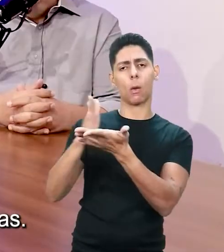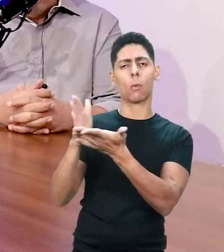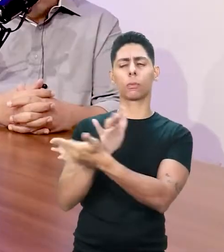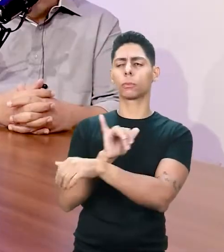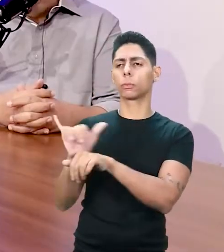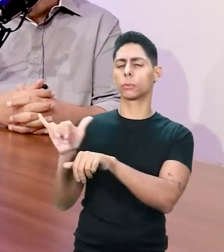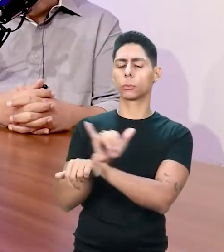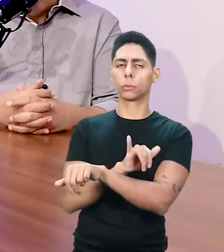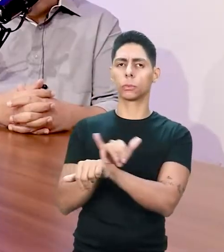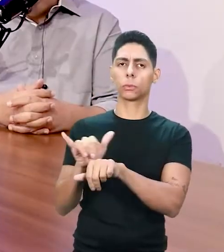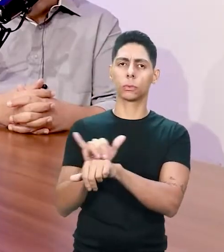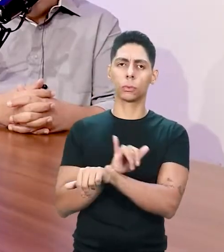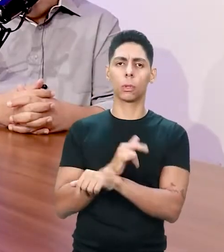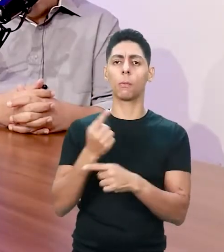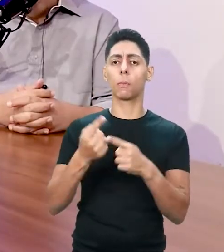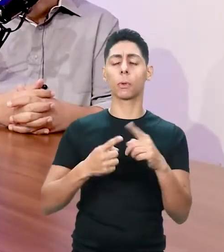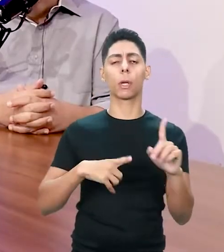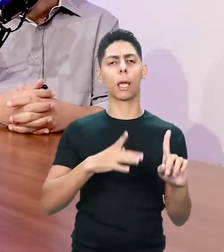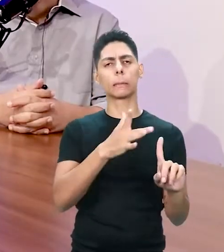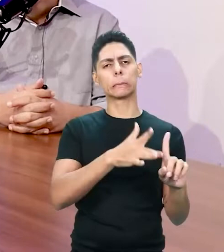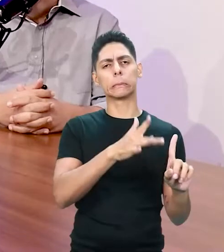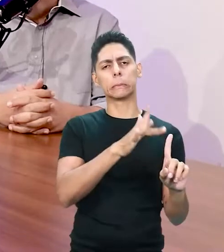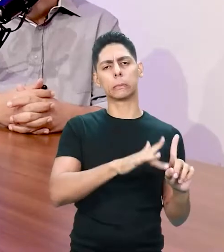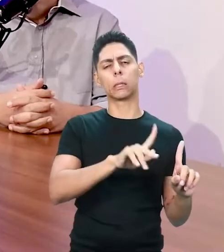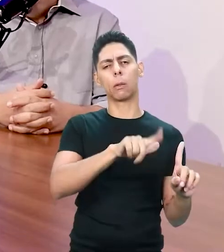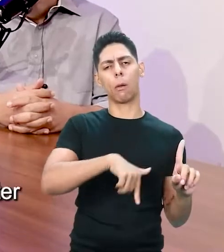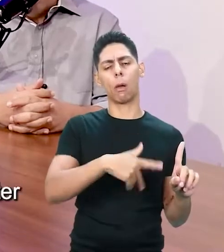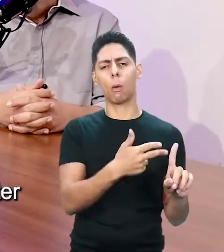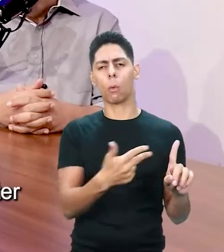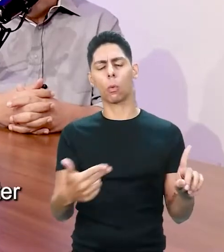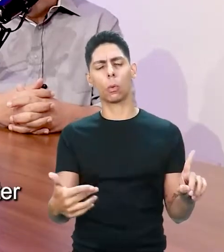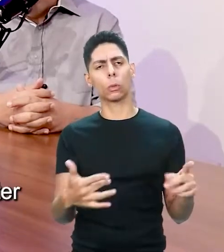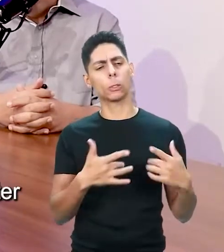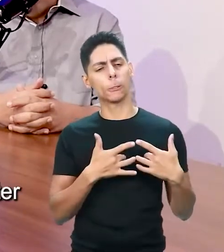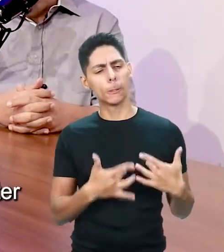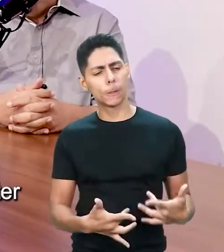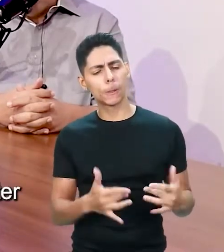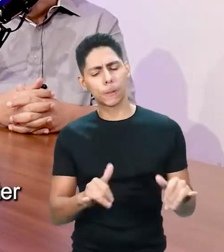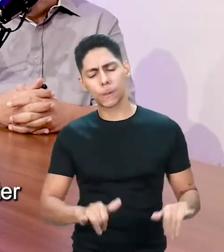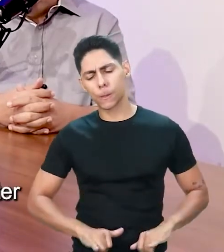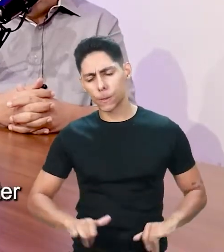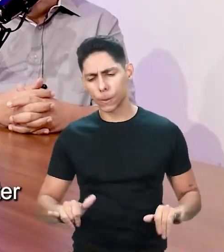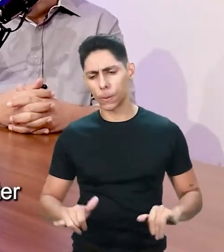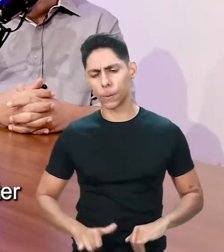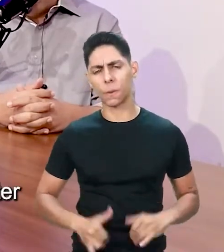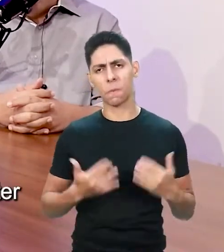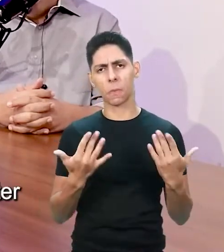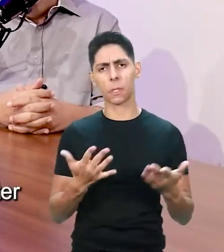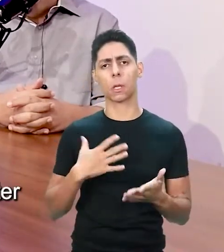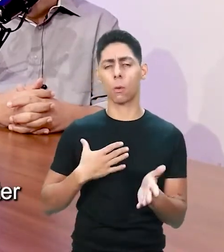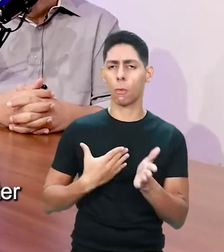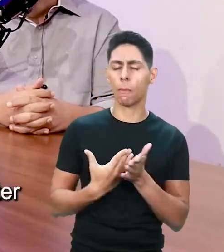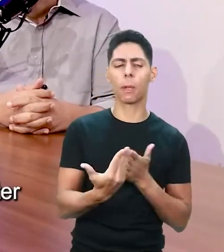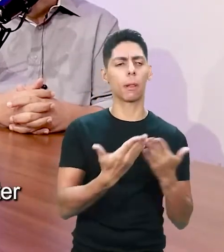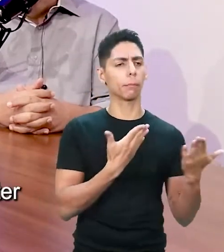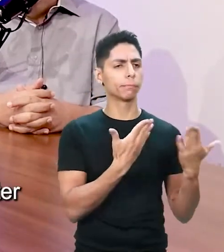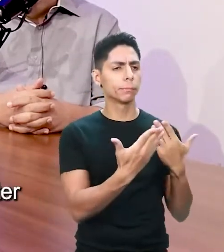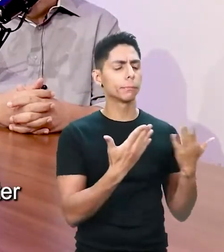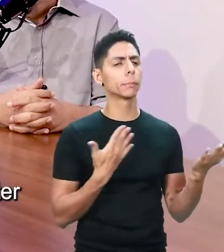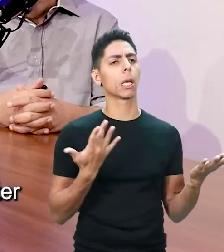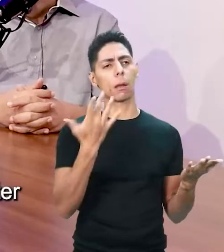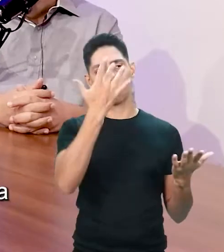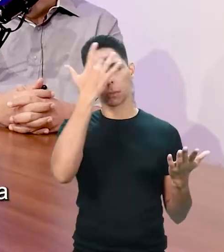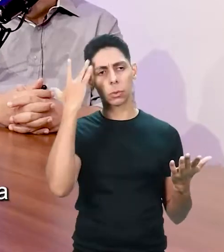Claro, E o capacitismo é algo dolorido. Eu, por exemplo, quando começava a bater papo com a moça